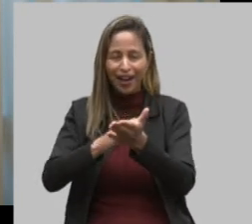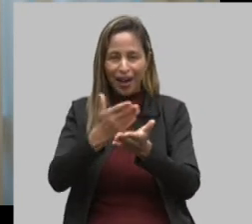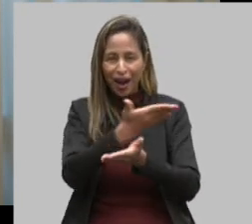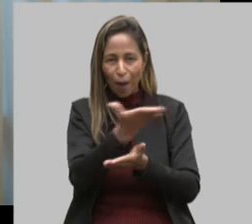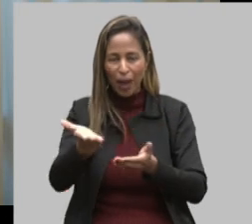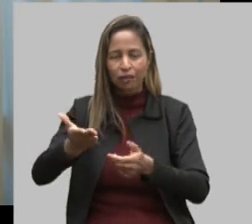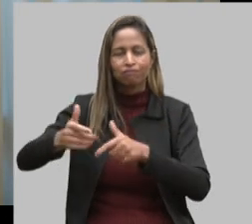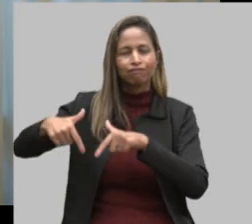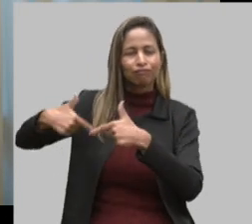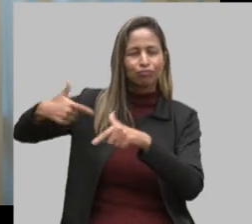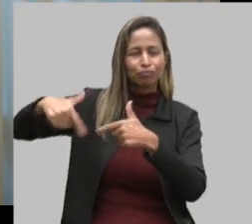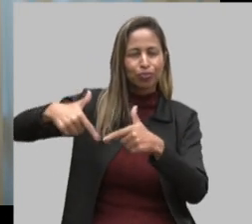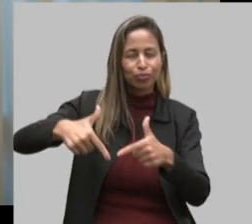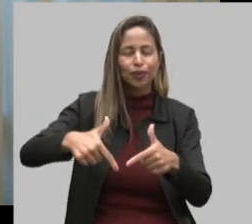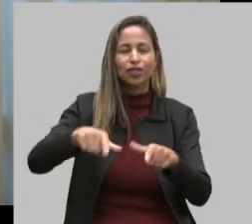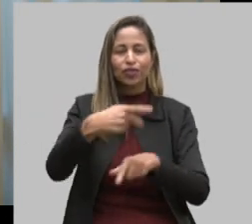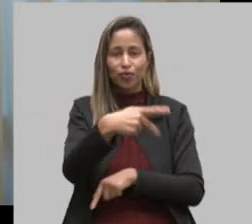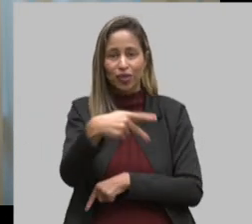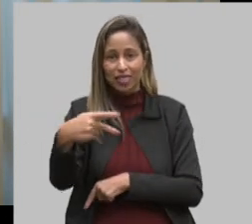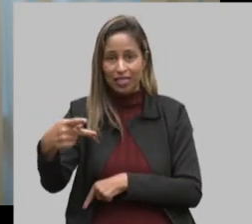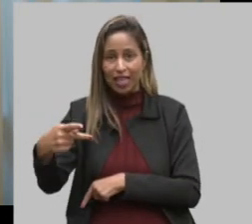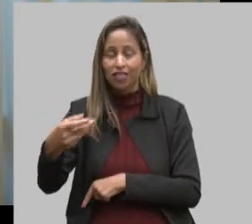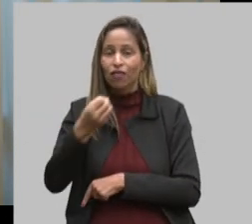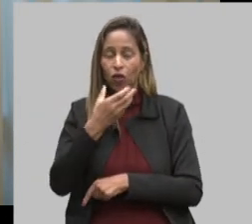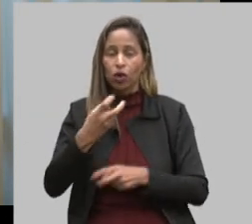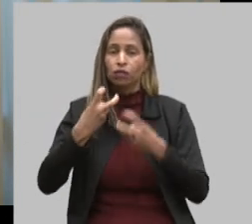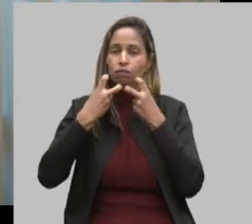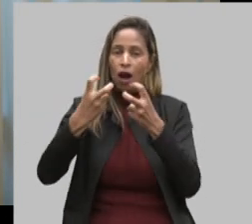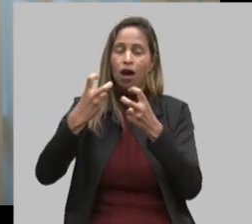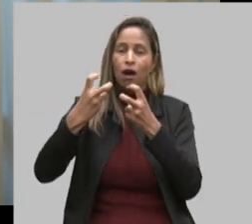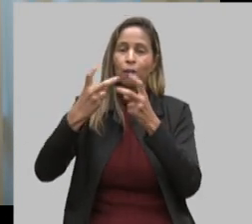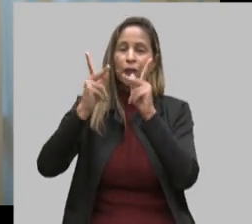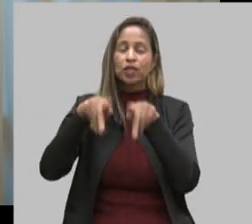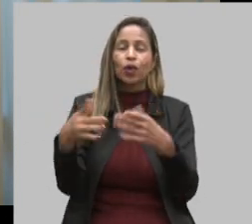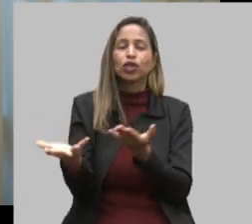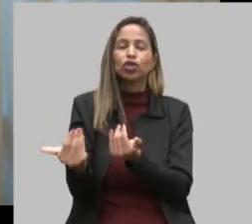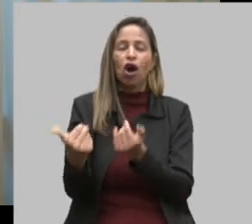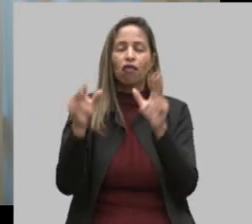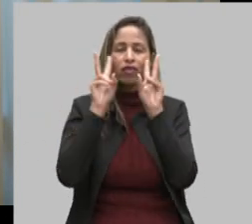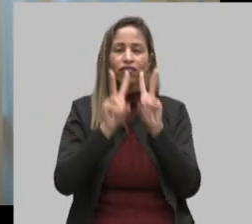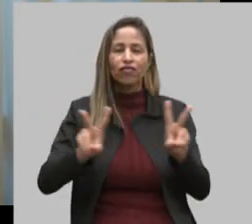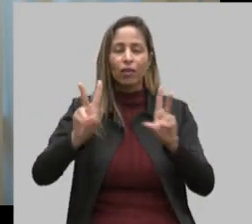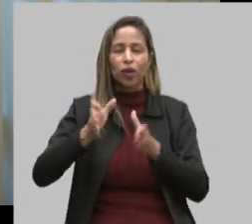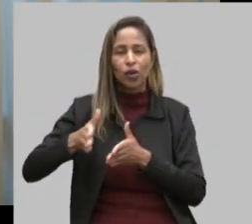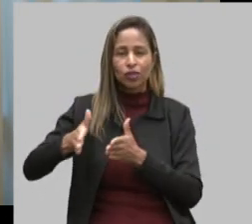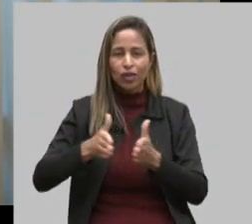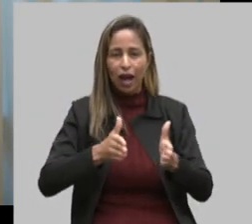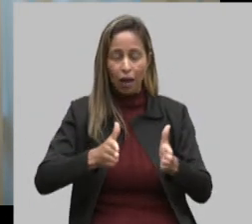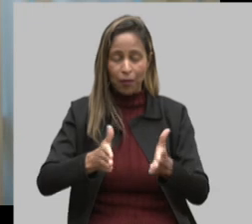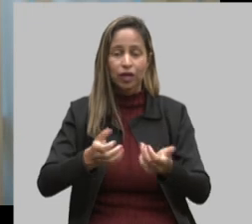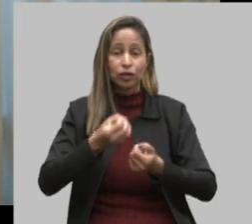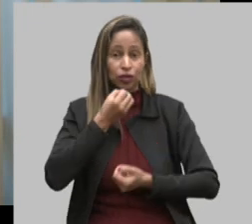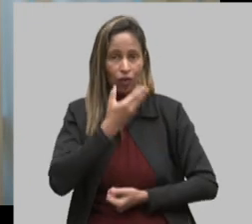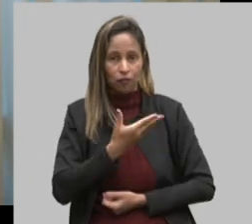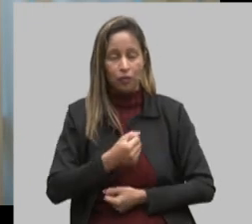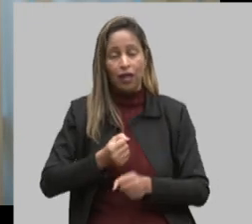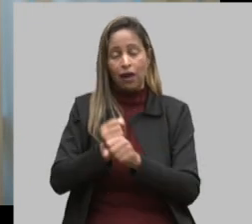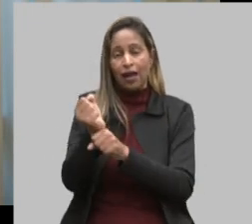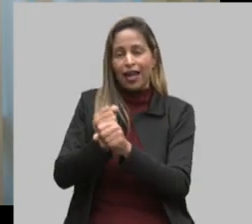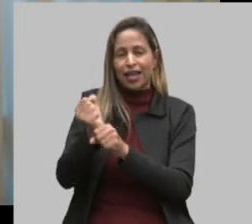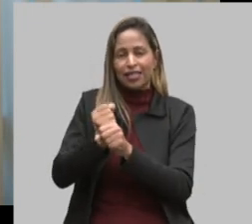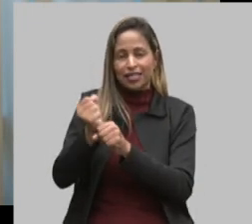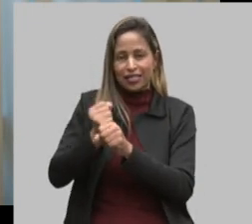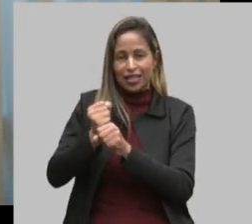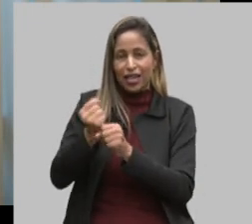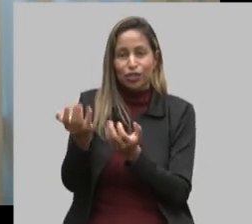dedicação criatividade quando nós damos voz aos jovens conseguimos enxergar novos caminhos e novas soluções esse ano o Parlamento jovem